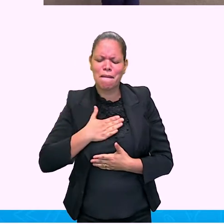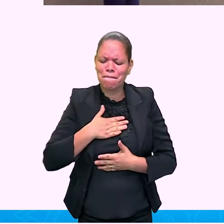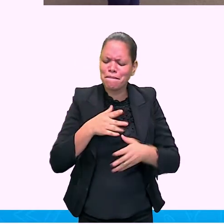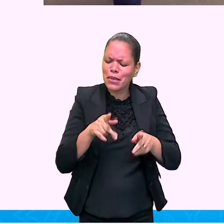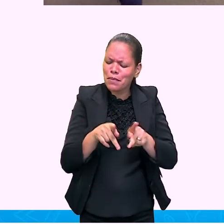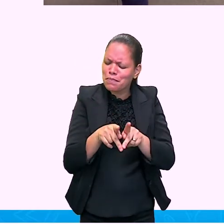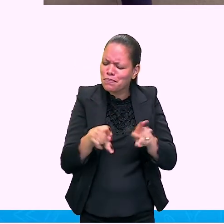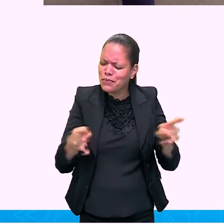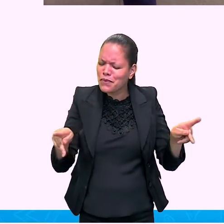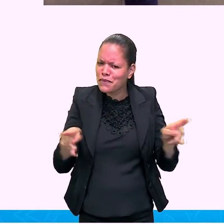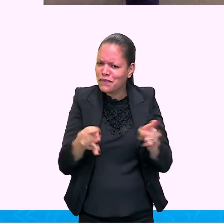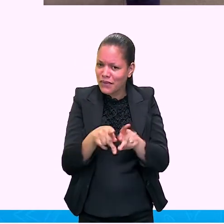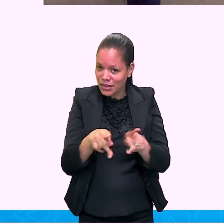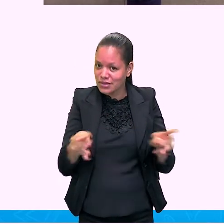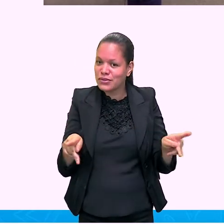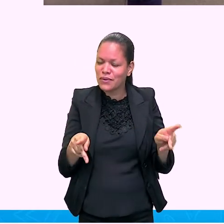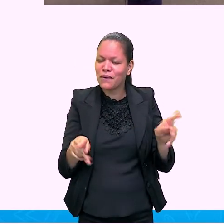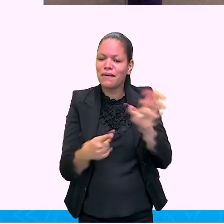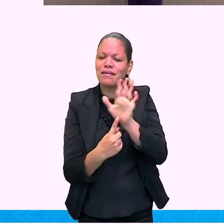nós temos aqui,